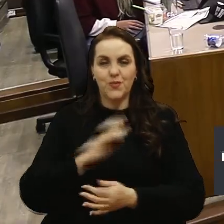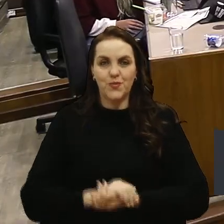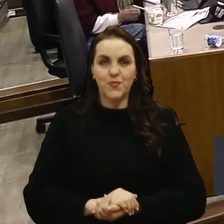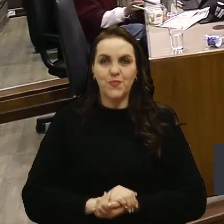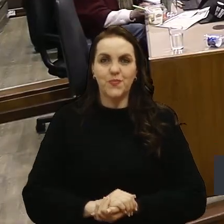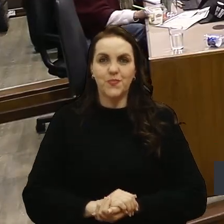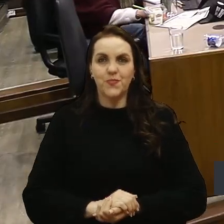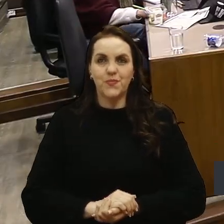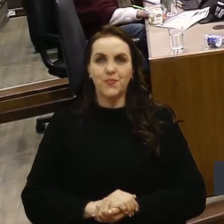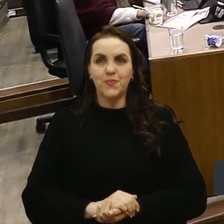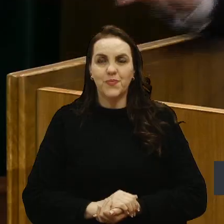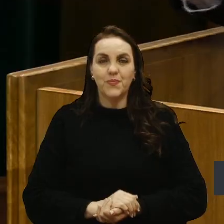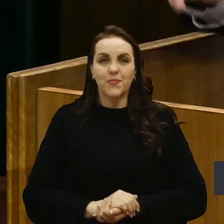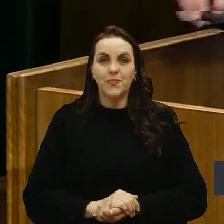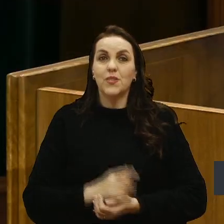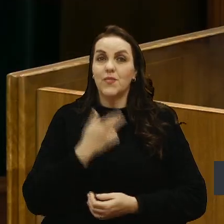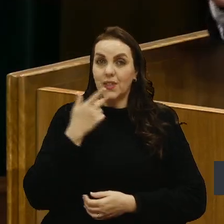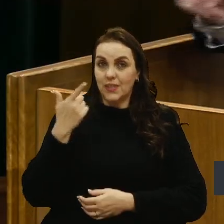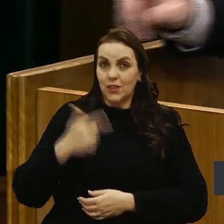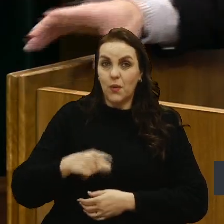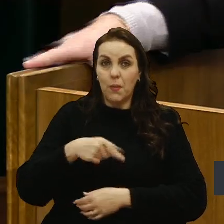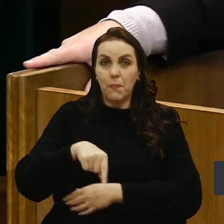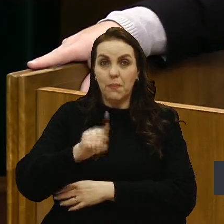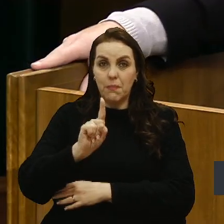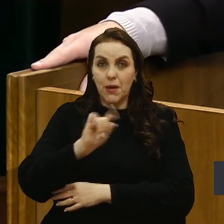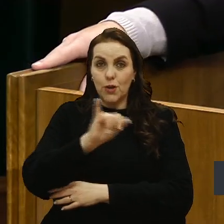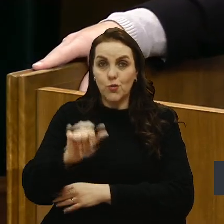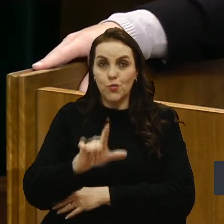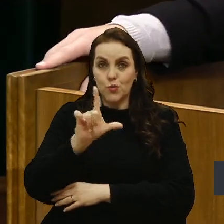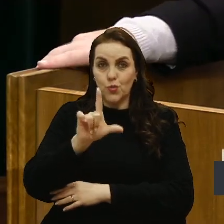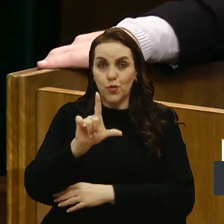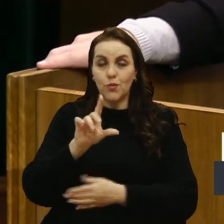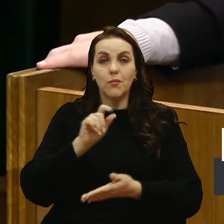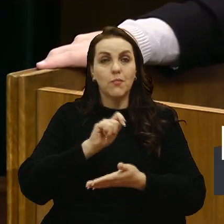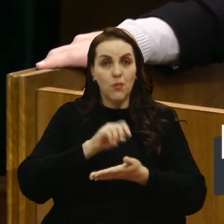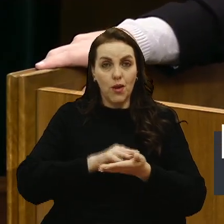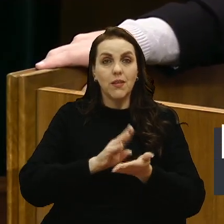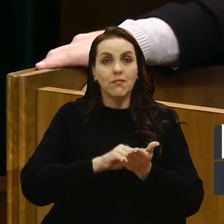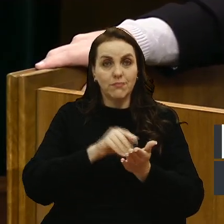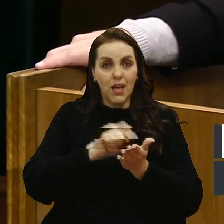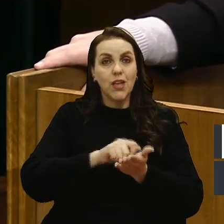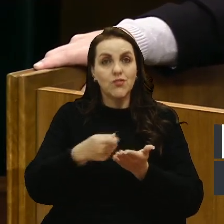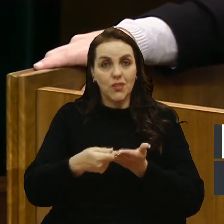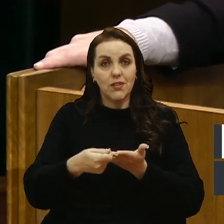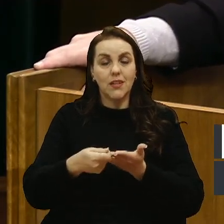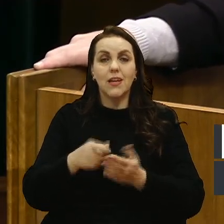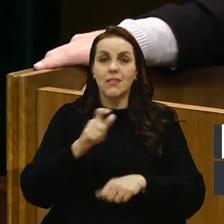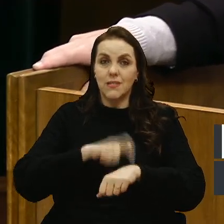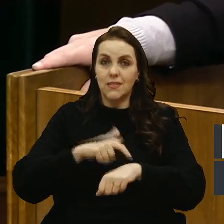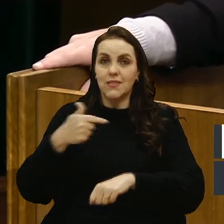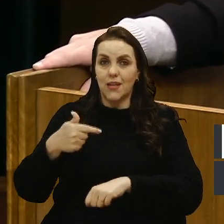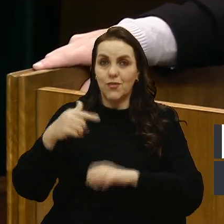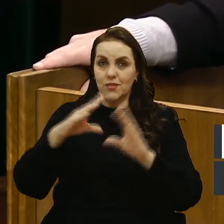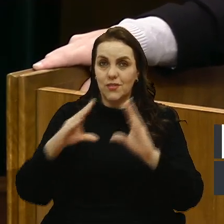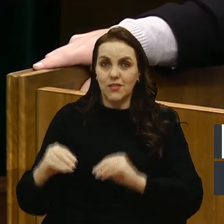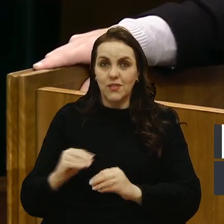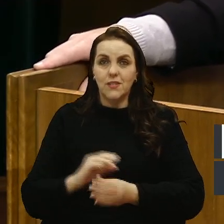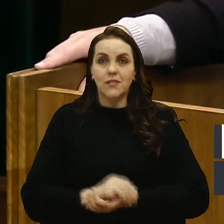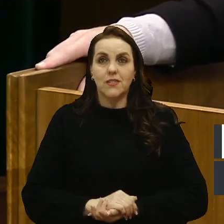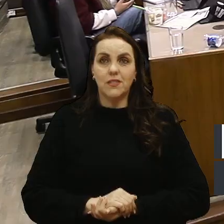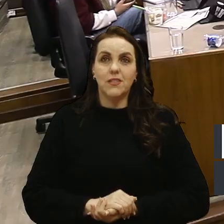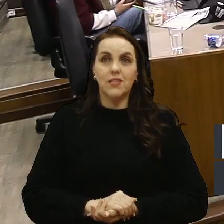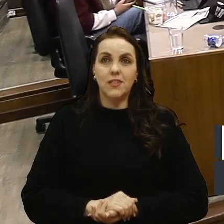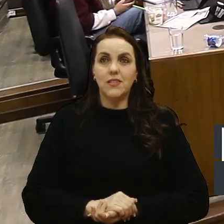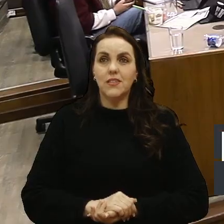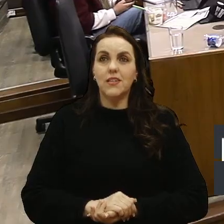em data, reforçando, 1º de julho, coloquem nas agendas, vereadores, 19 horas. Sua parte, vereador